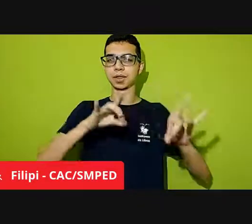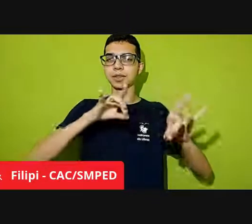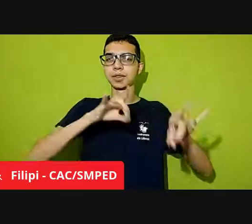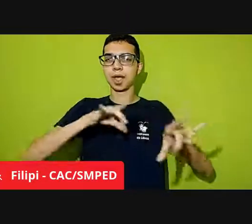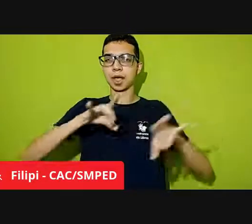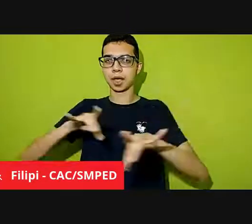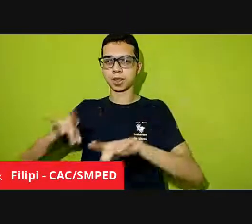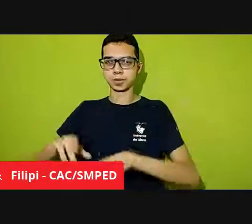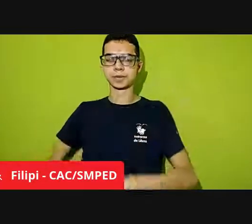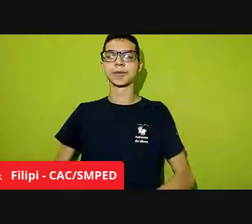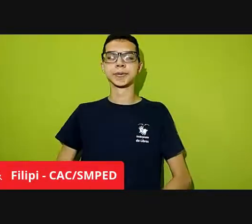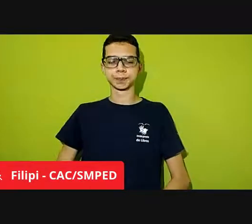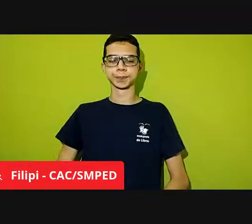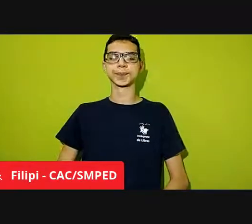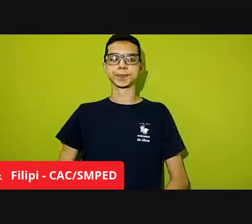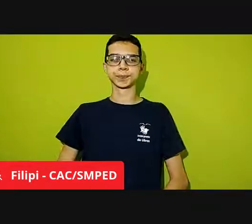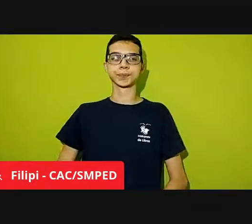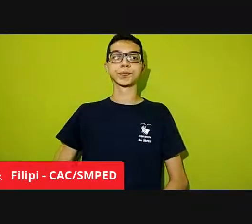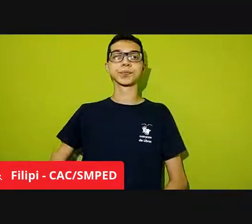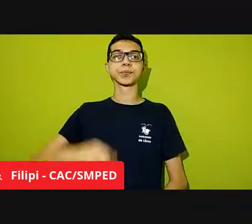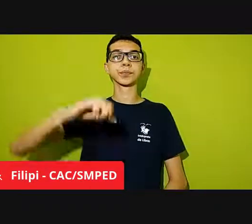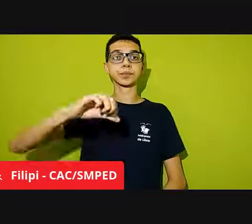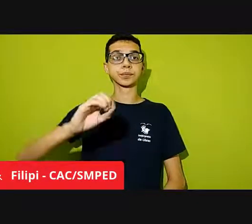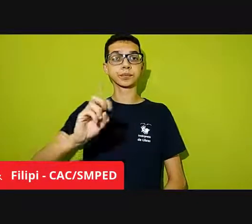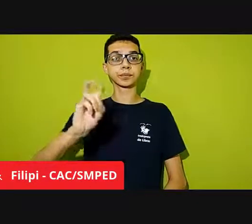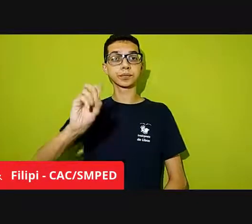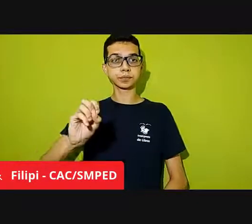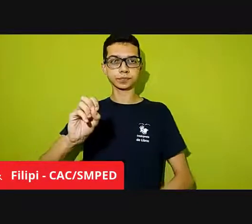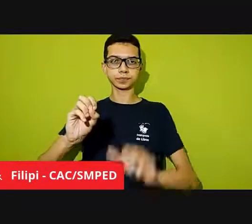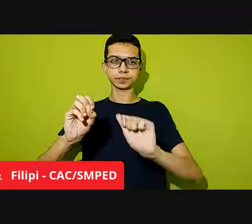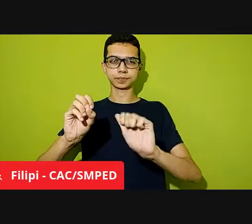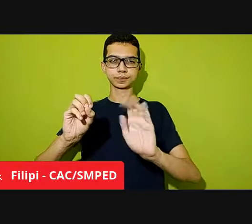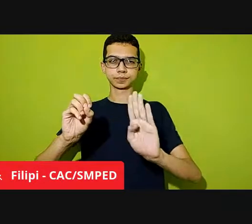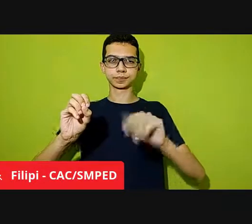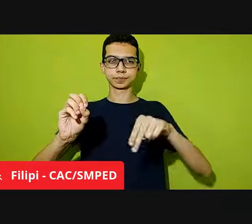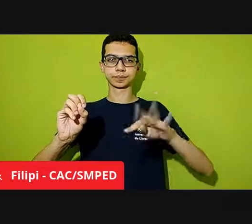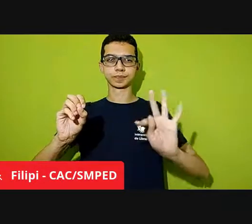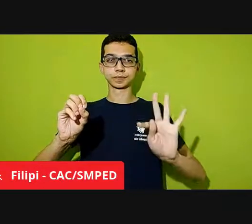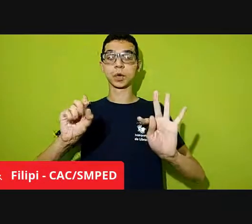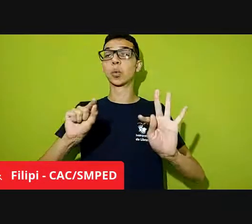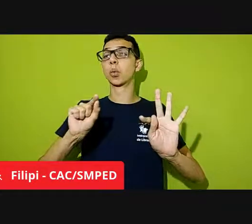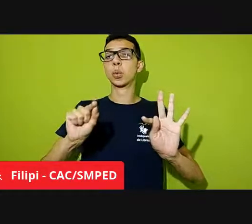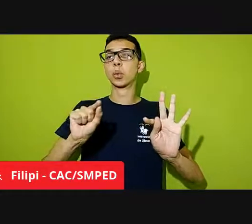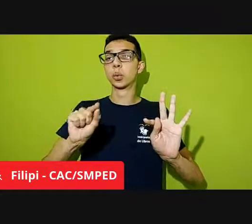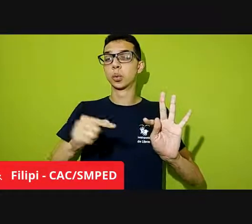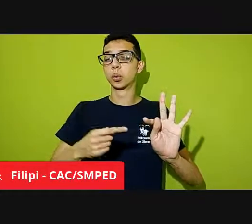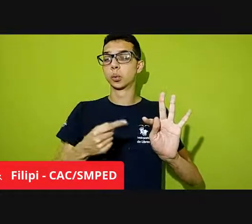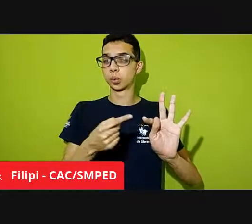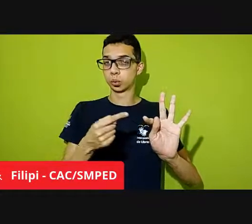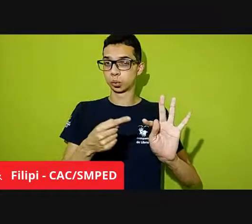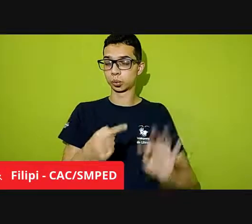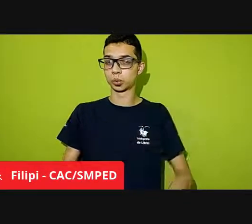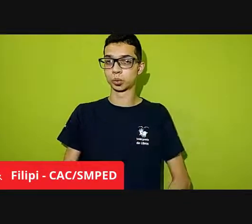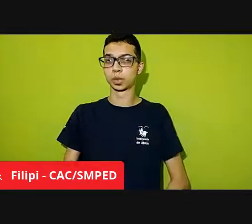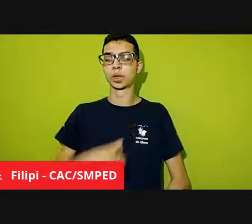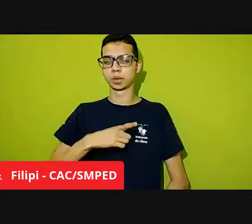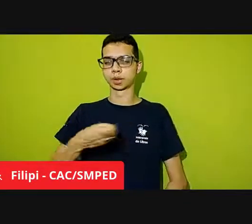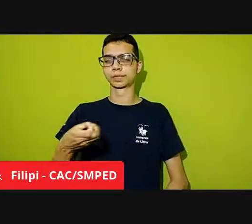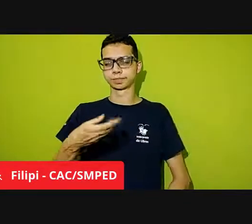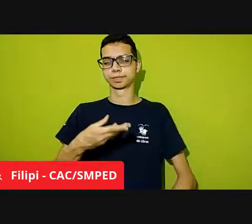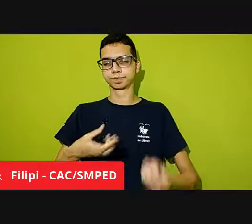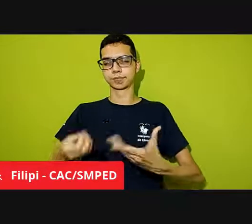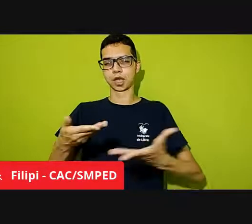é uma norma aí que rege os aspectos de acessibilidade extremamente importante para as edificações, né? Ela teve uma atualização esse